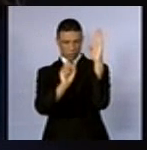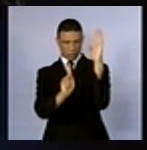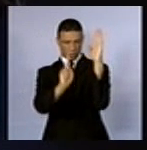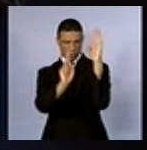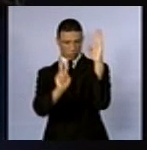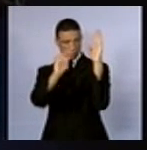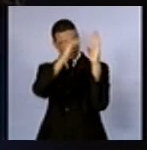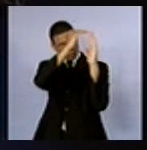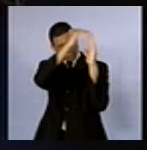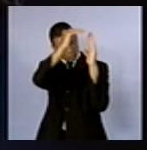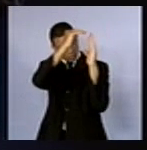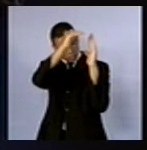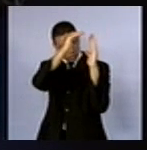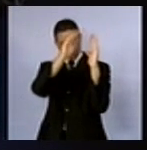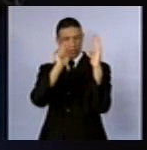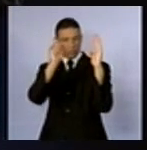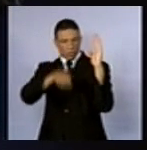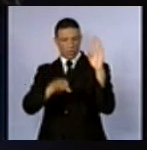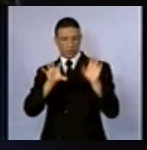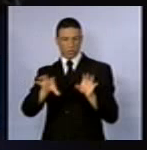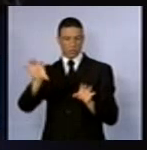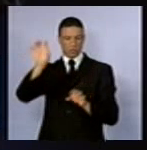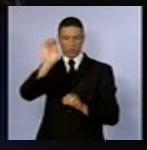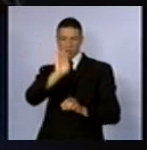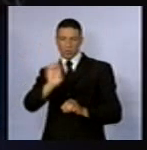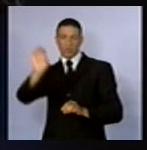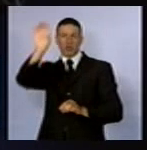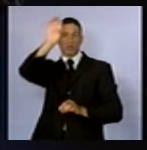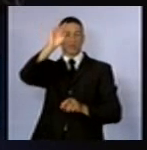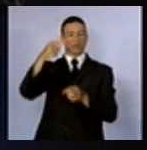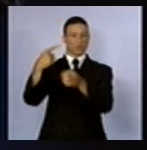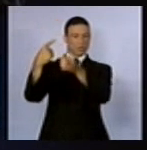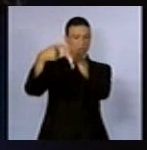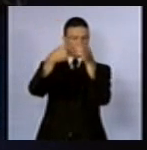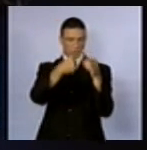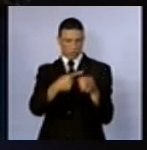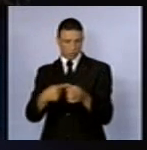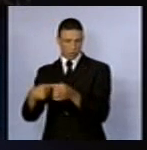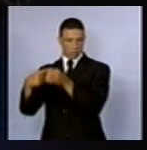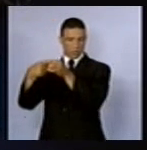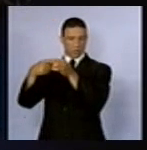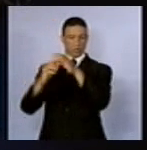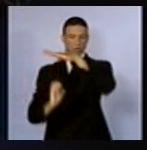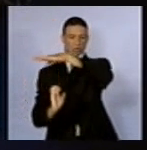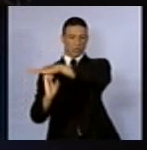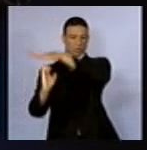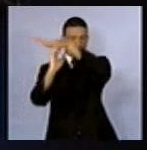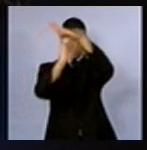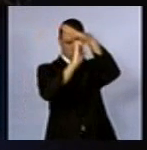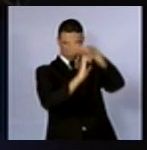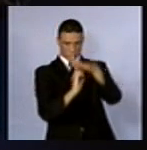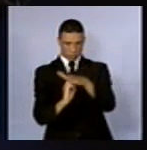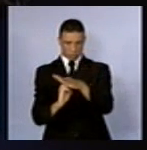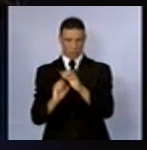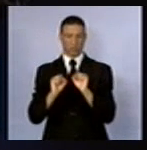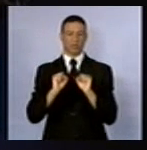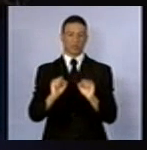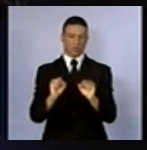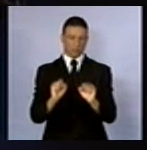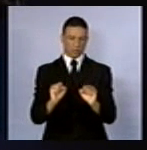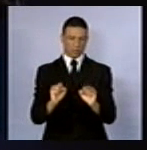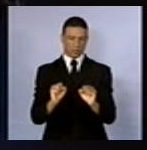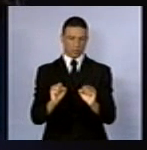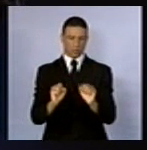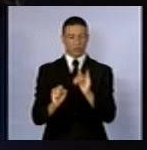a pesquisa pode ser feita por estado por município por concessionária não